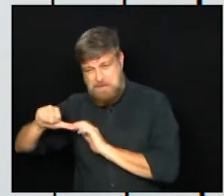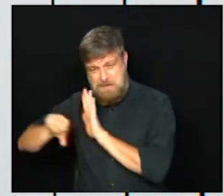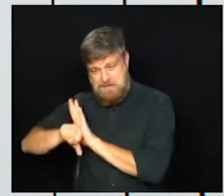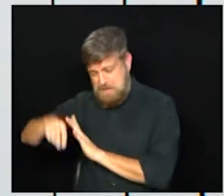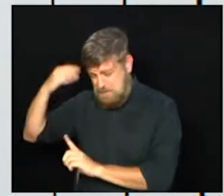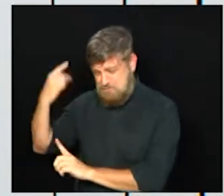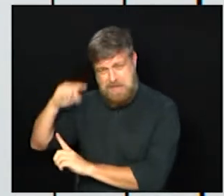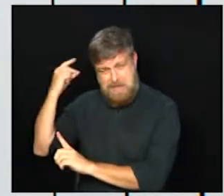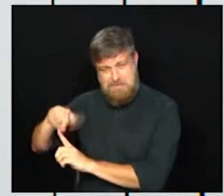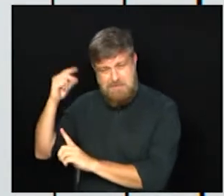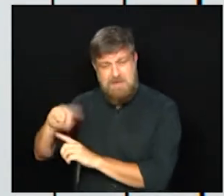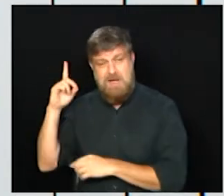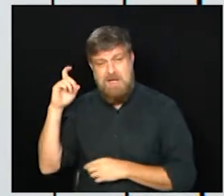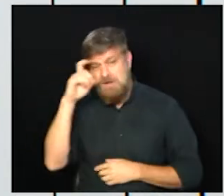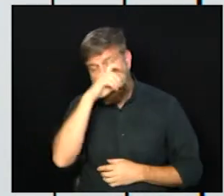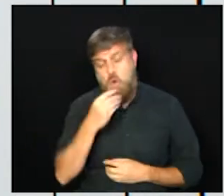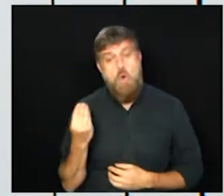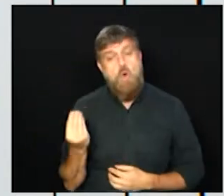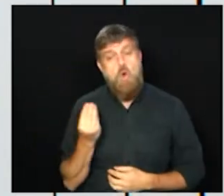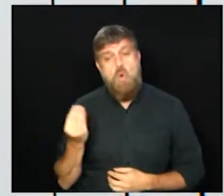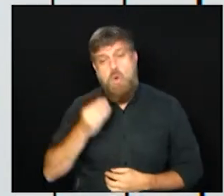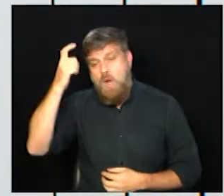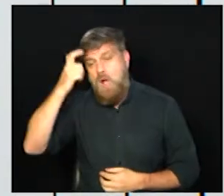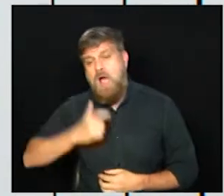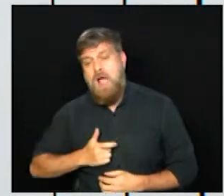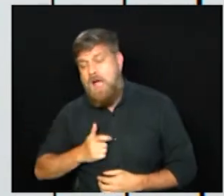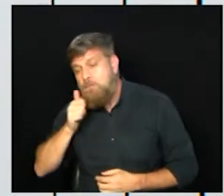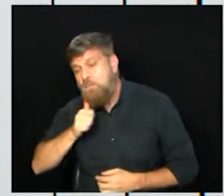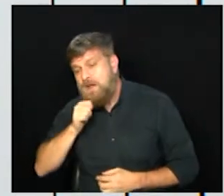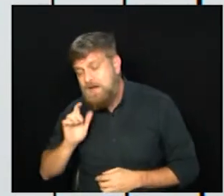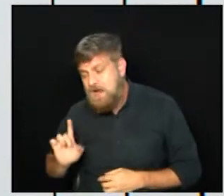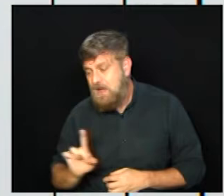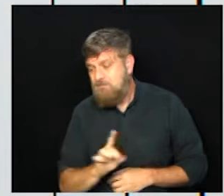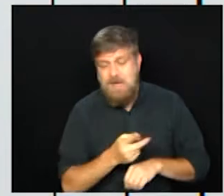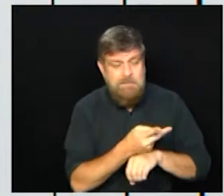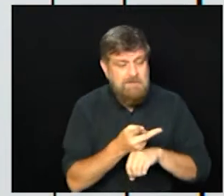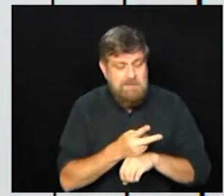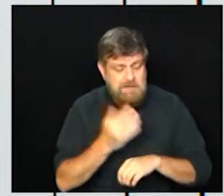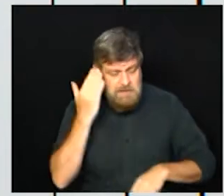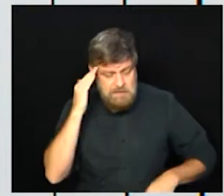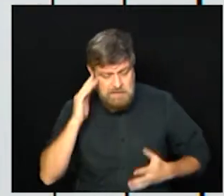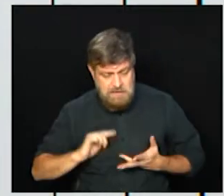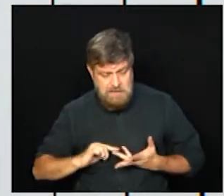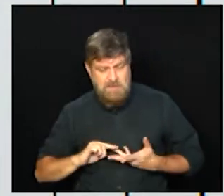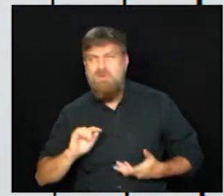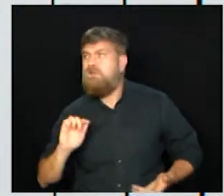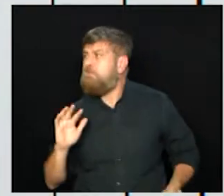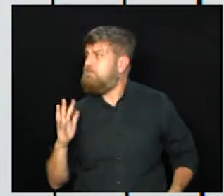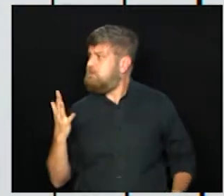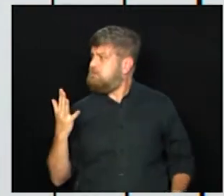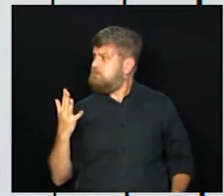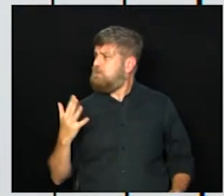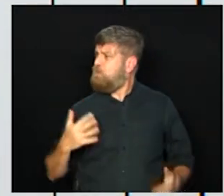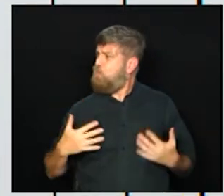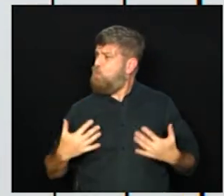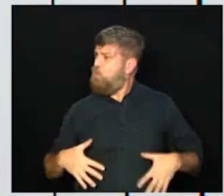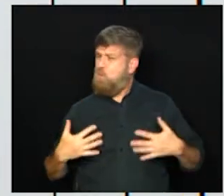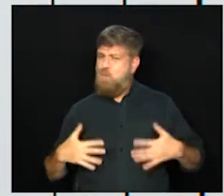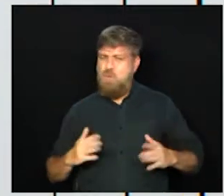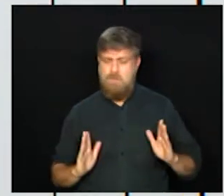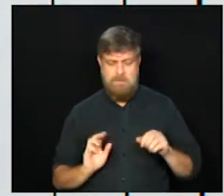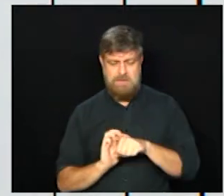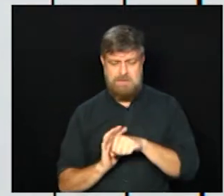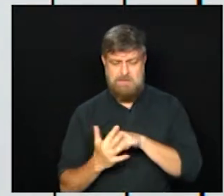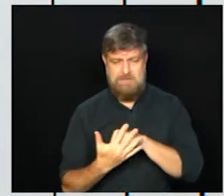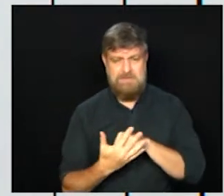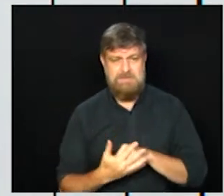dia, fica até difícil você conseguir buscar entender aquilo que está acontecendo, né? A pandemia, a gente acho que não